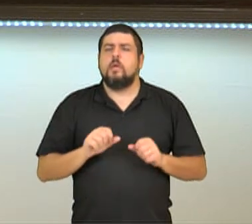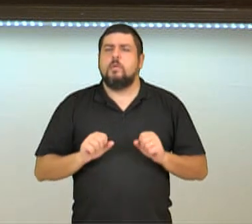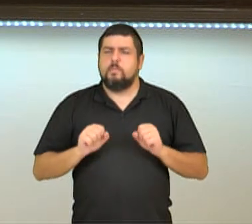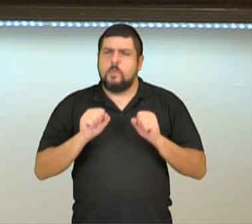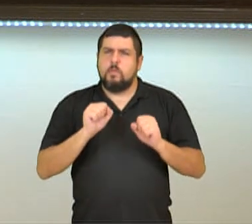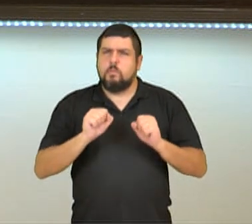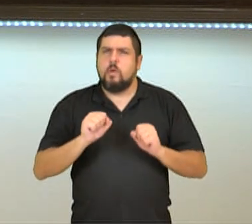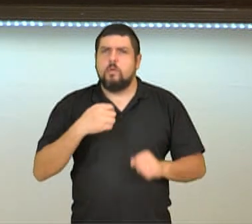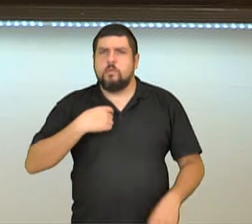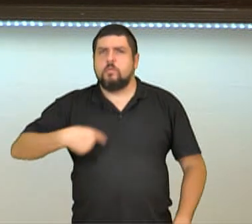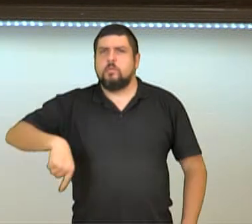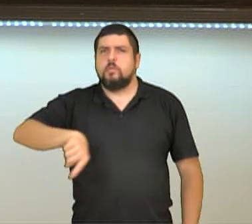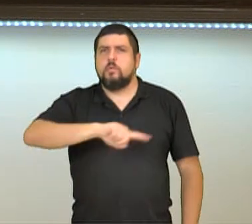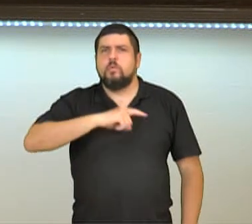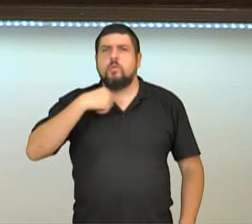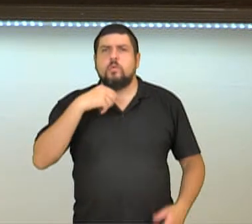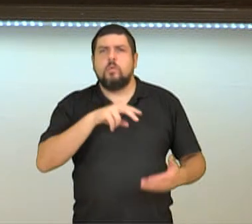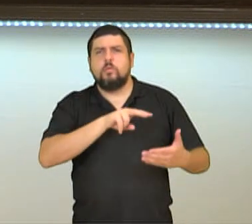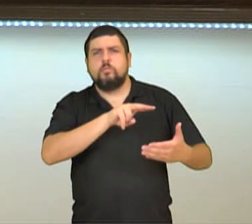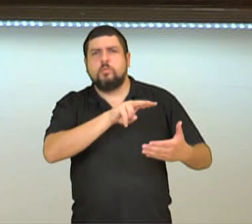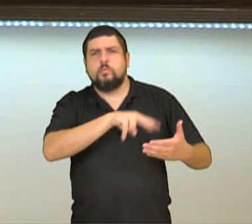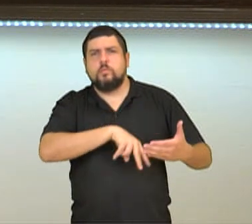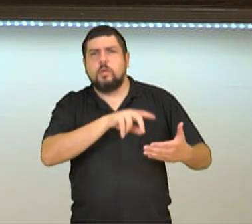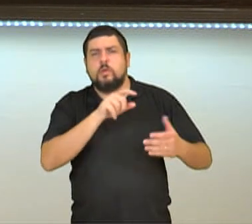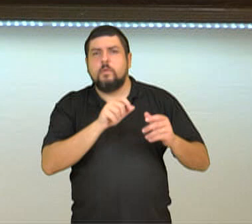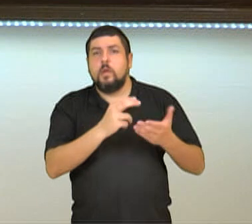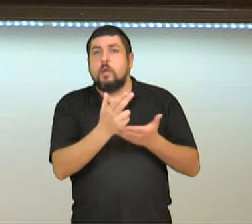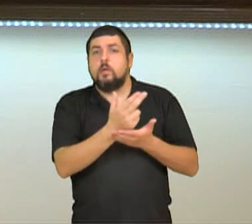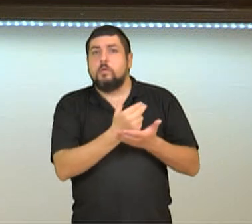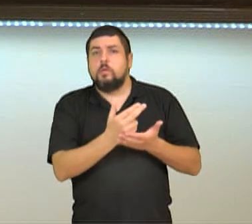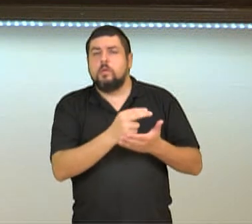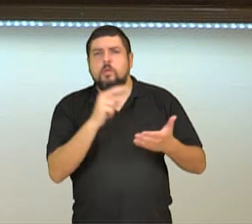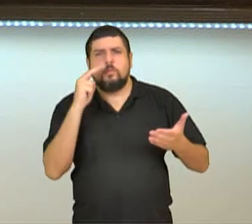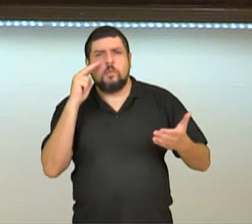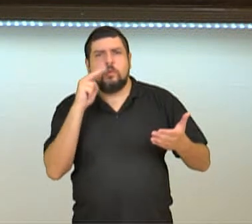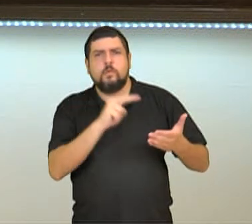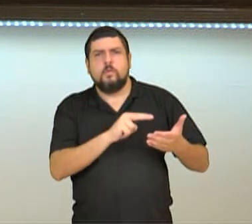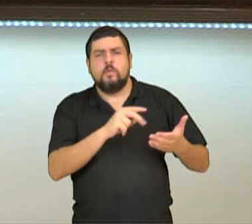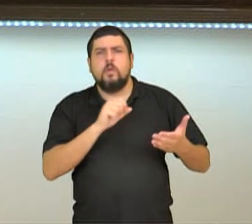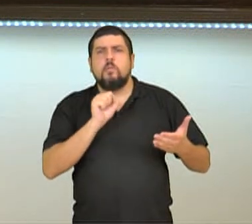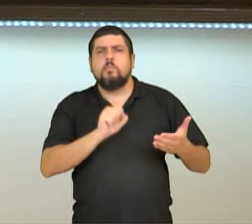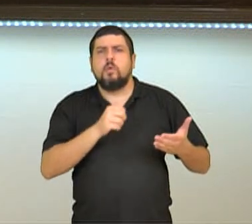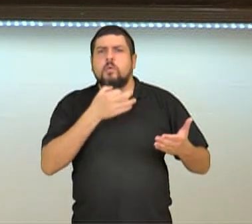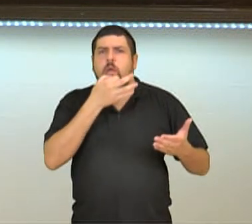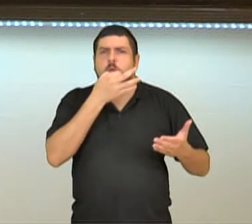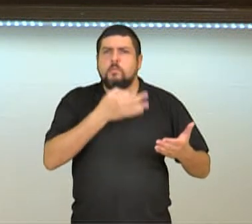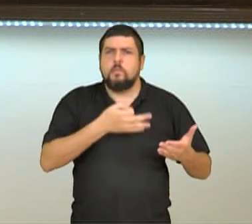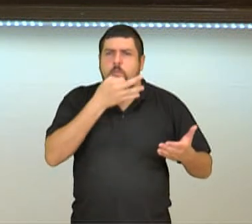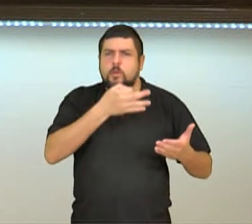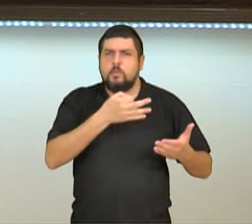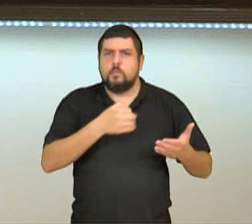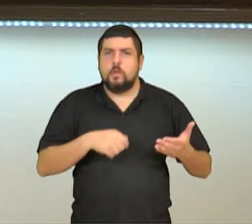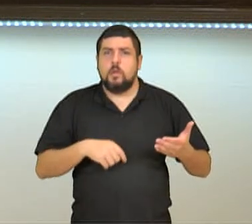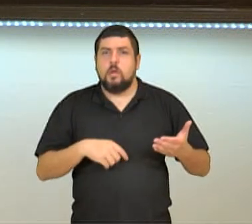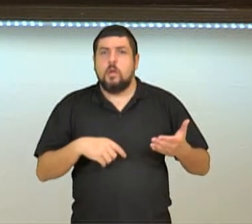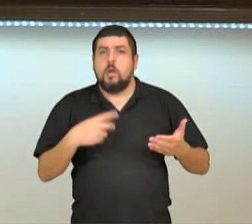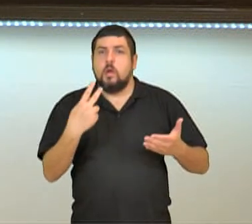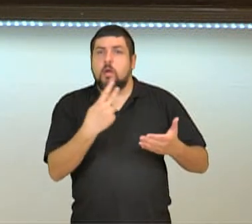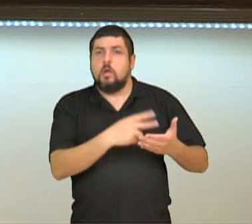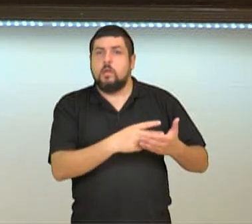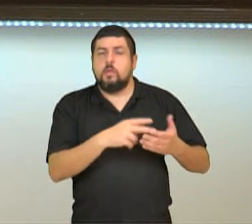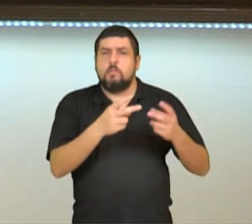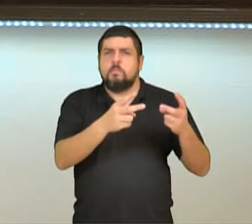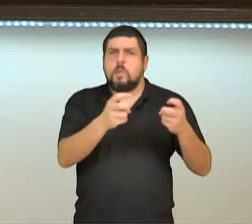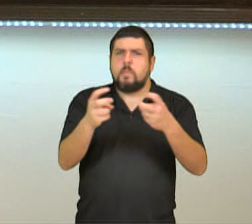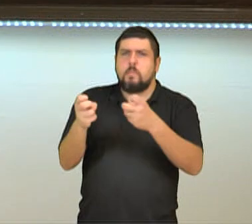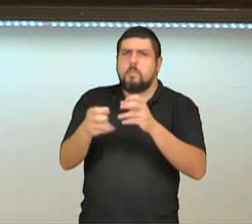promover uma crítica a um determinado comportamento social, a gente também pode fazer aí uma antítese, né? Trazer argumentos contrários